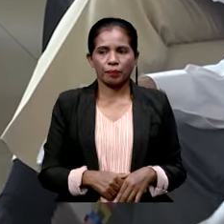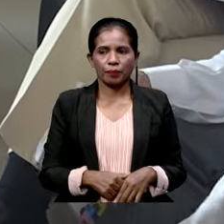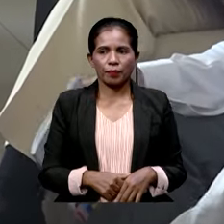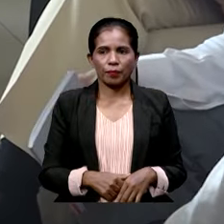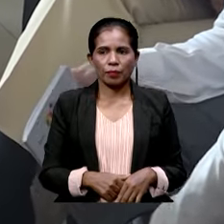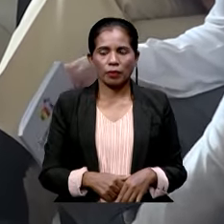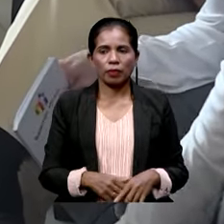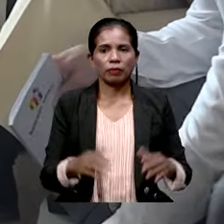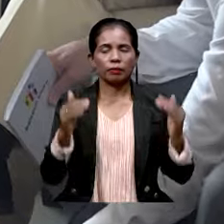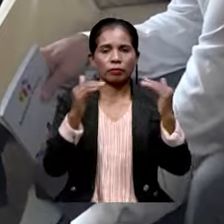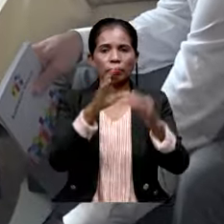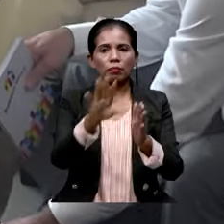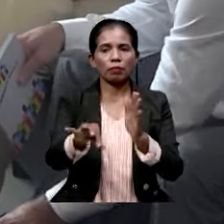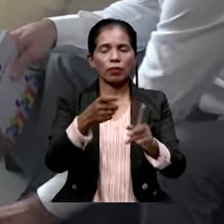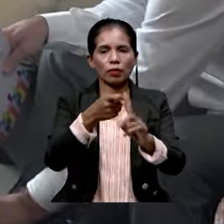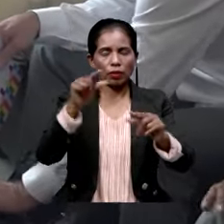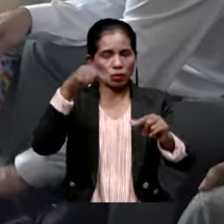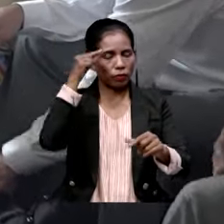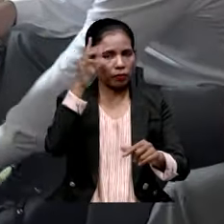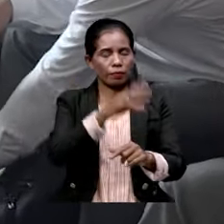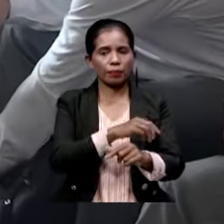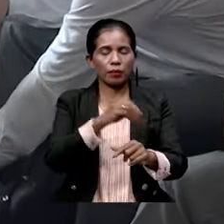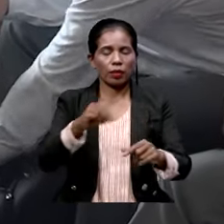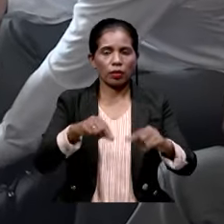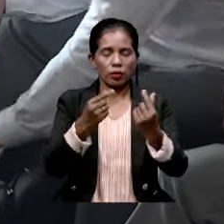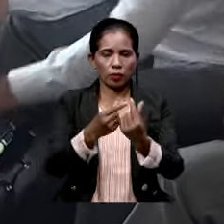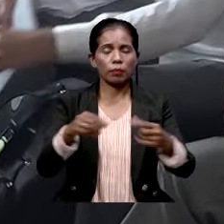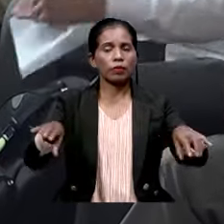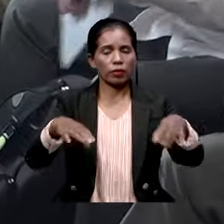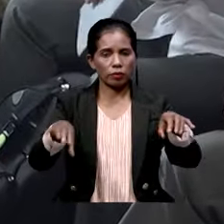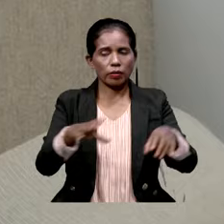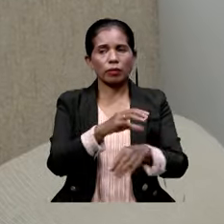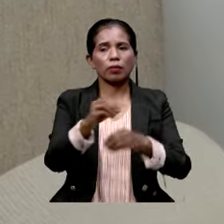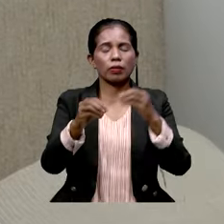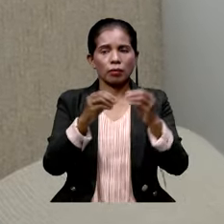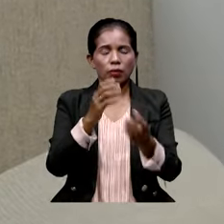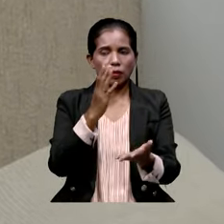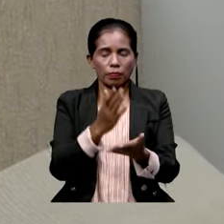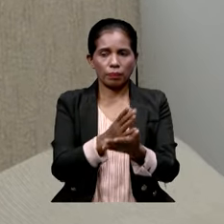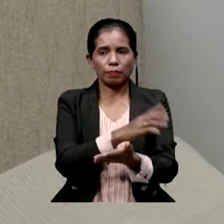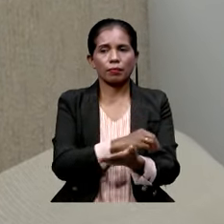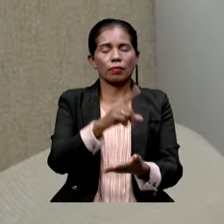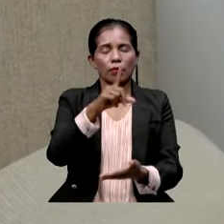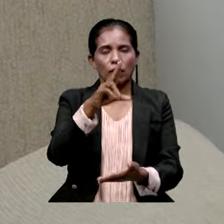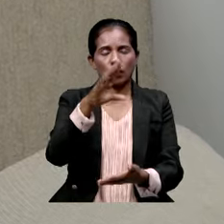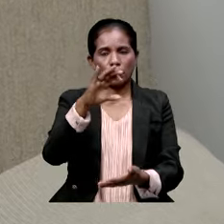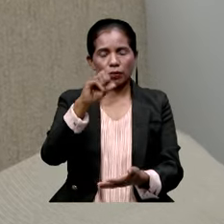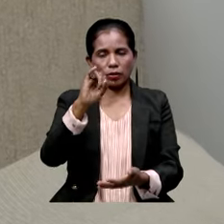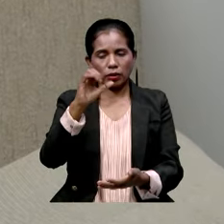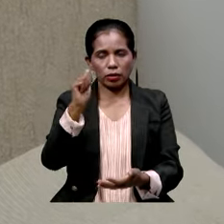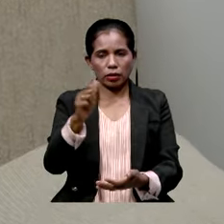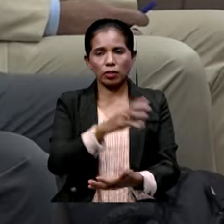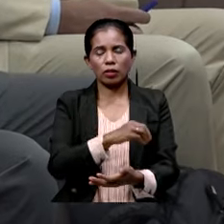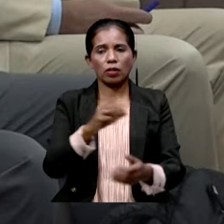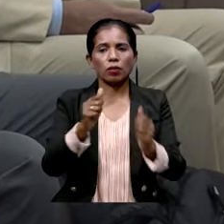A fui em reta nomeação Rússia Governo dar coordenadora para Grupo Trabalho com a Reforma Judiciário, Lúcia Maria Brandão Freitas Lobato,